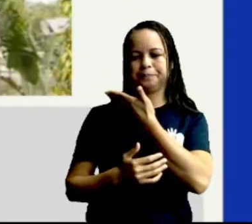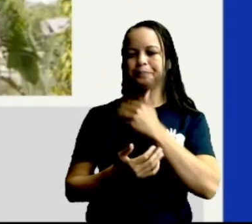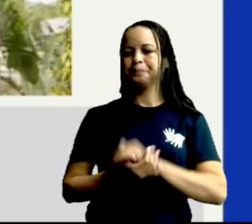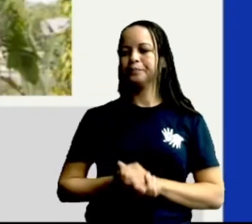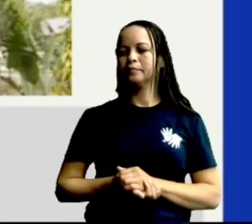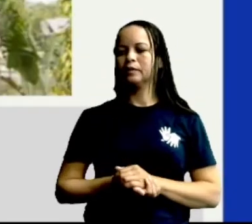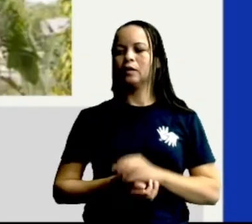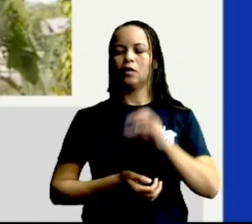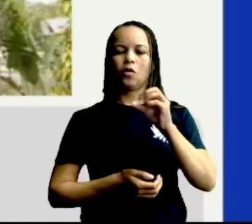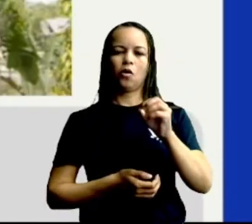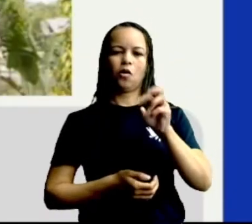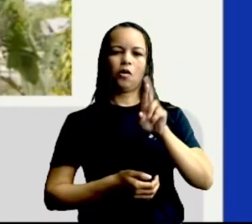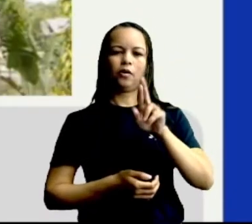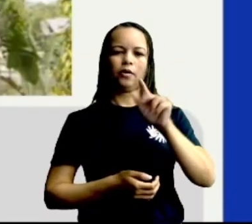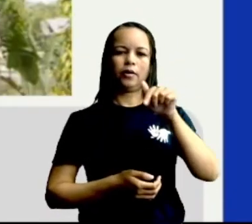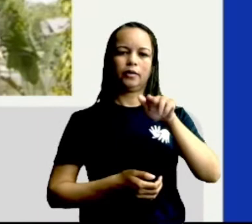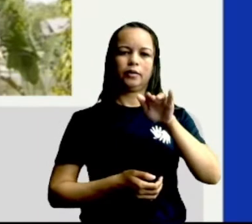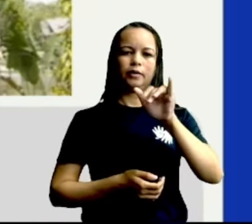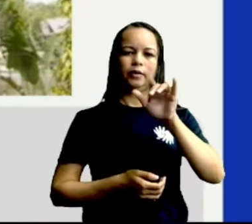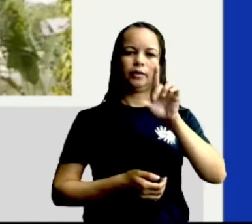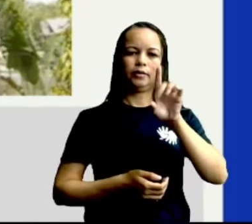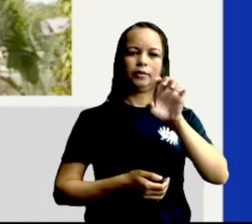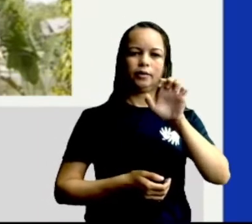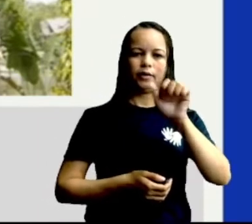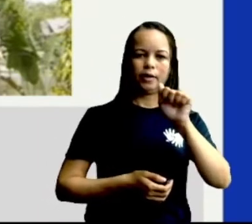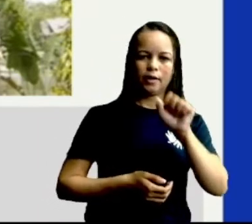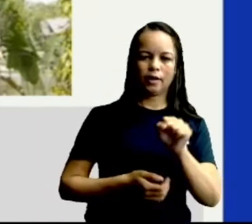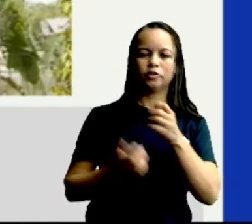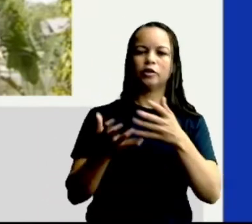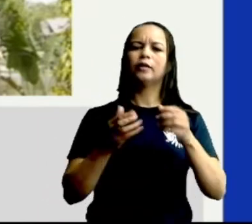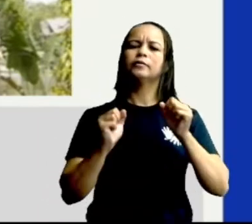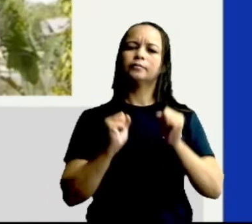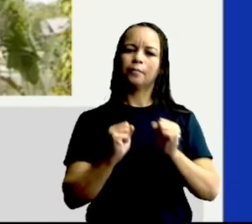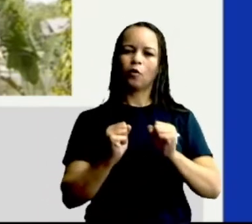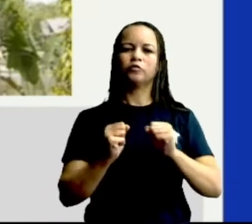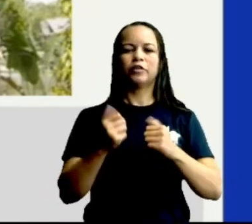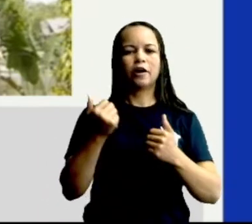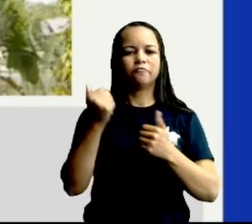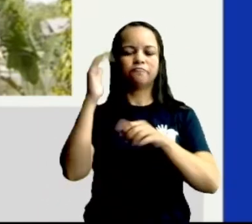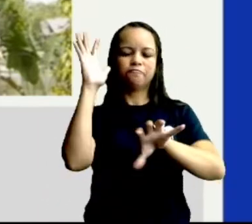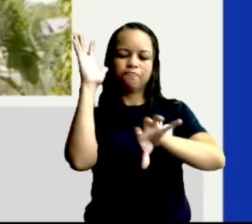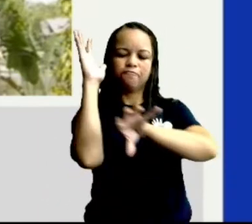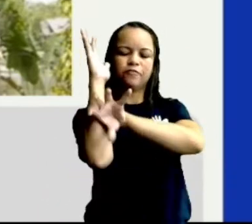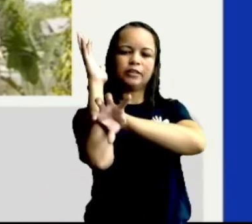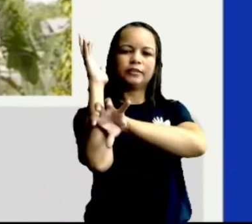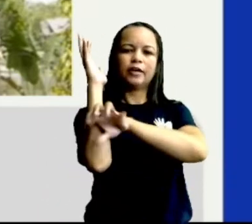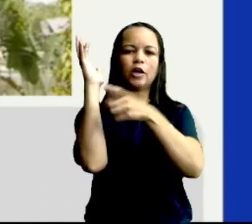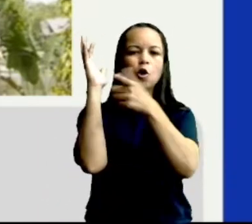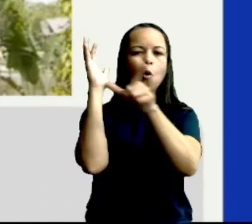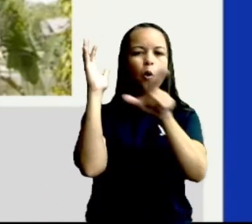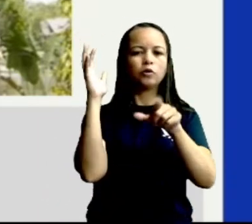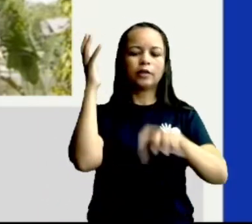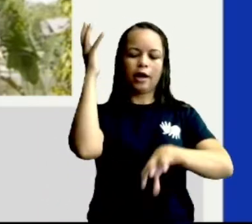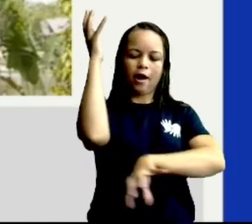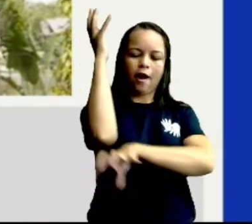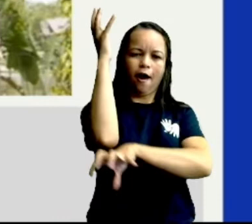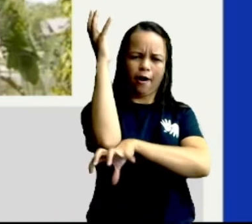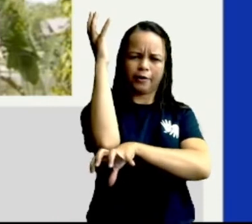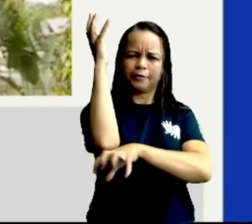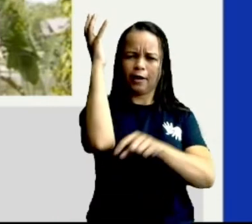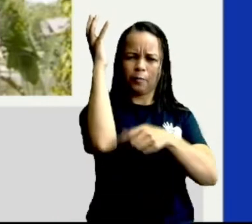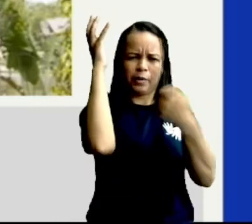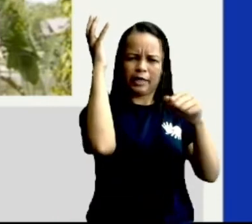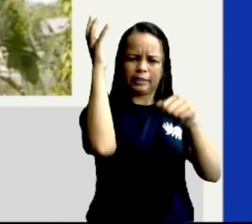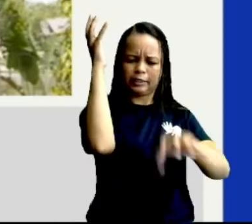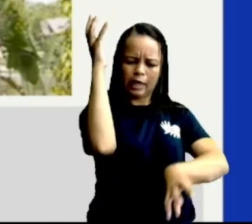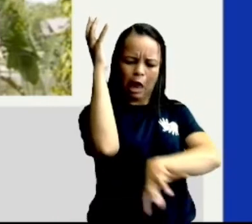As orquídeas também, ó, elas podem ficar fixas em outras plantas. As raízes delas não precisam